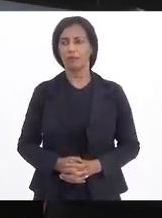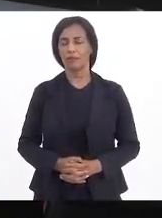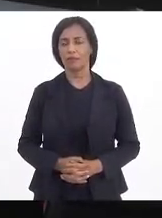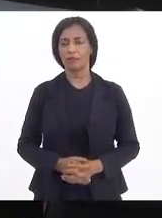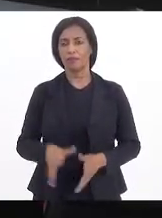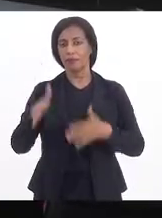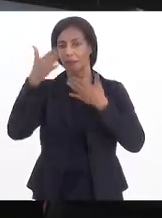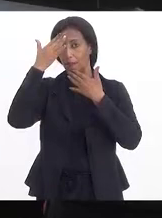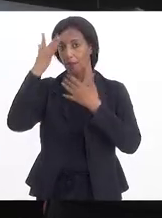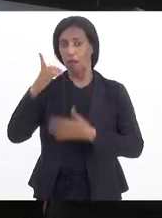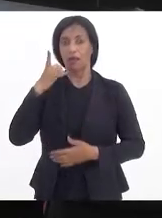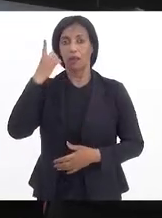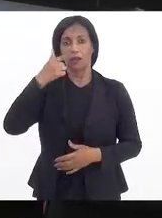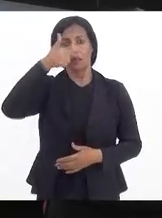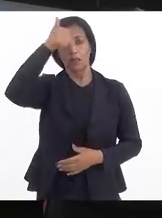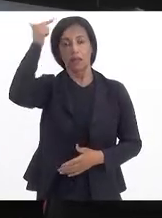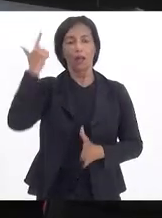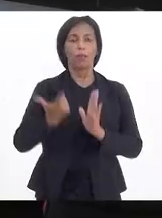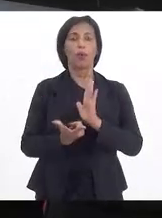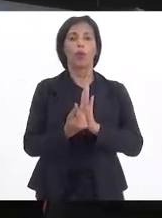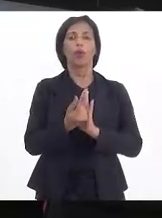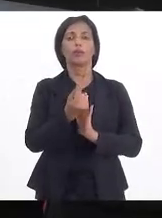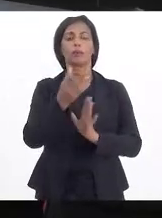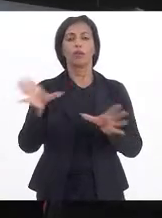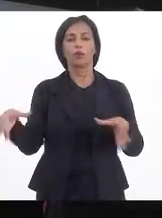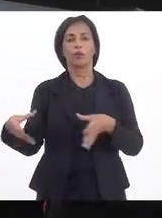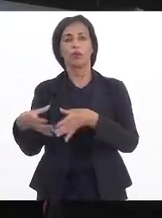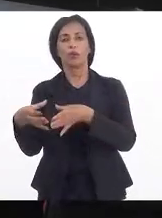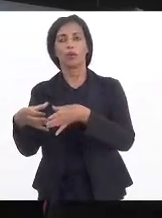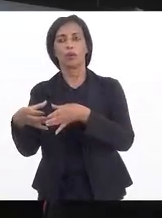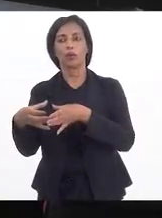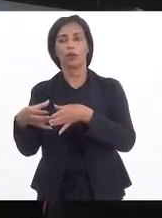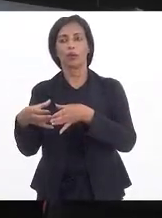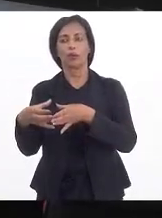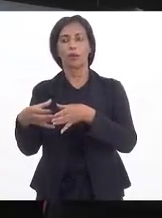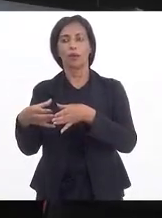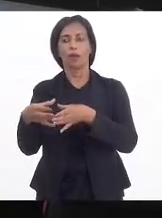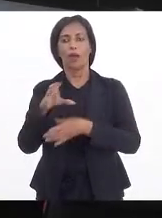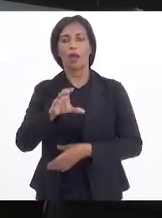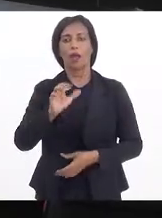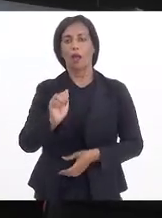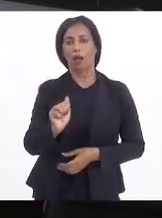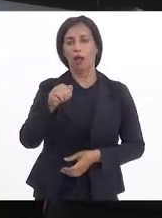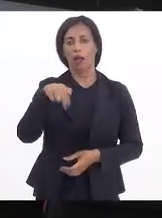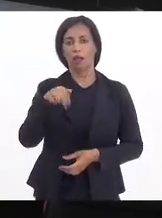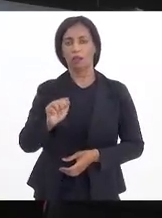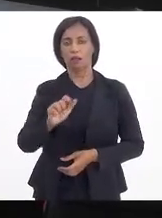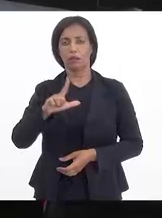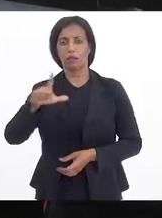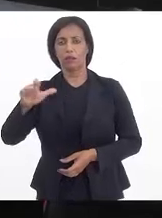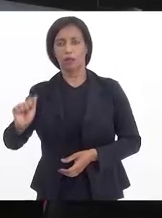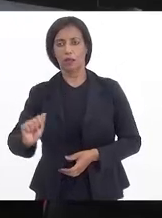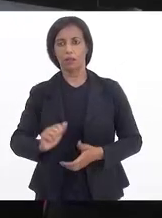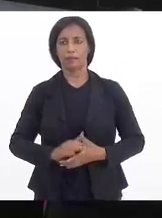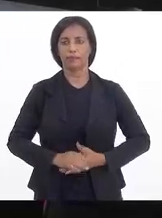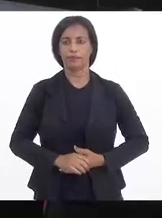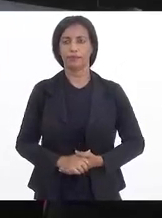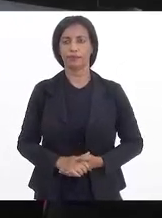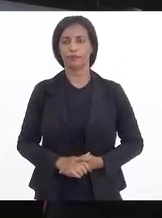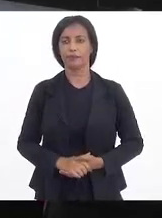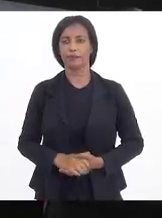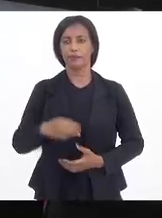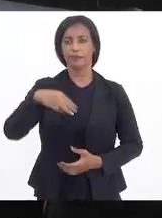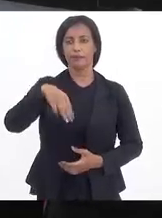e obrigado Deputado Luiz pela comissão de orçamento Deputado Marcio Marcio canela tá do Márcio caniello